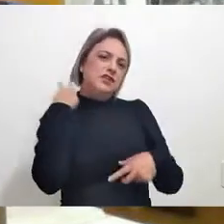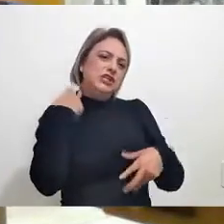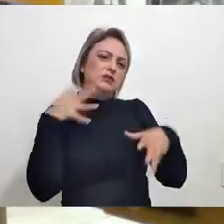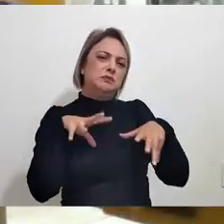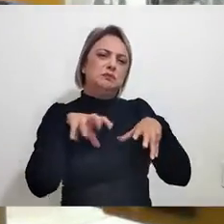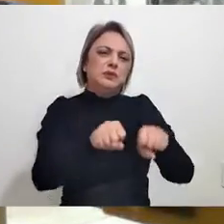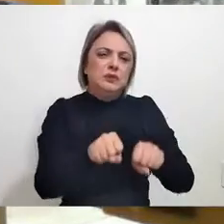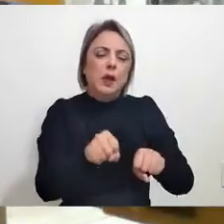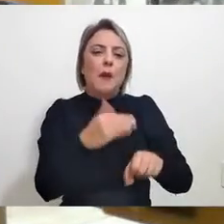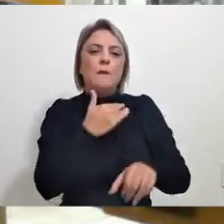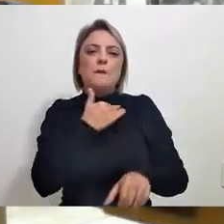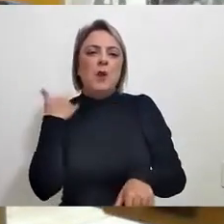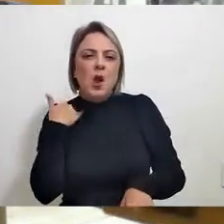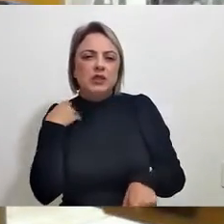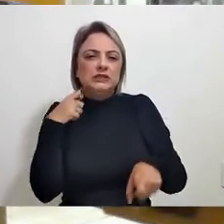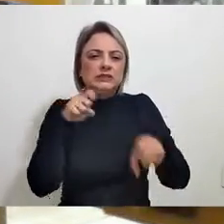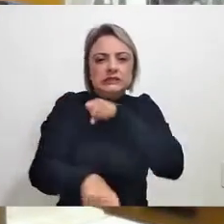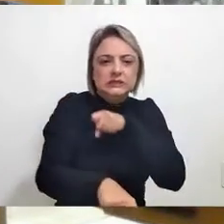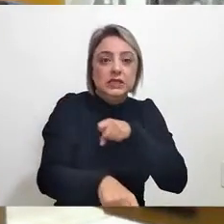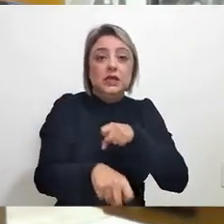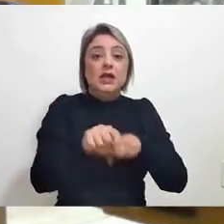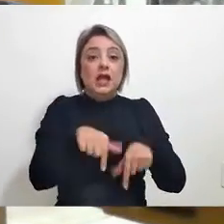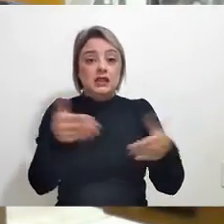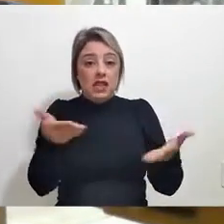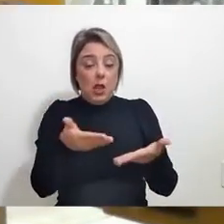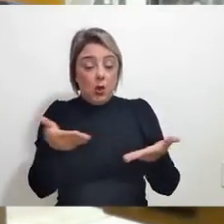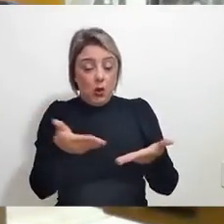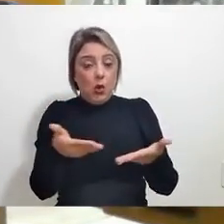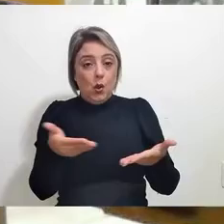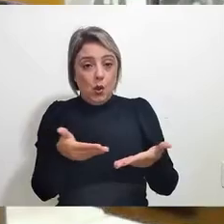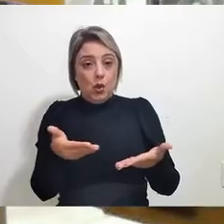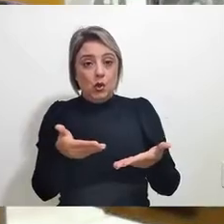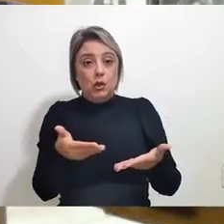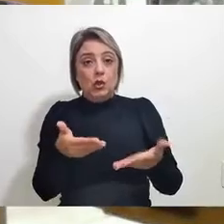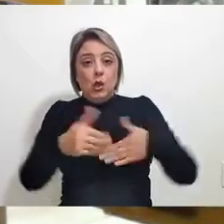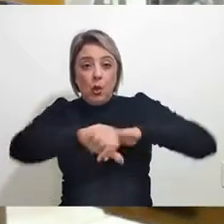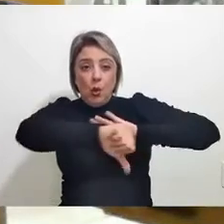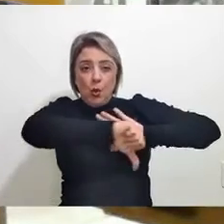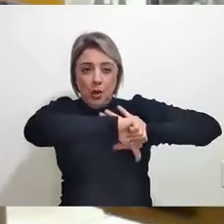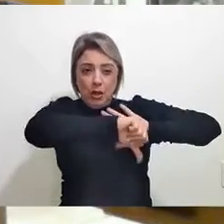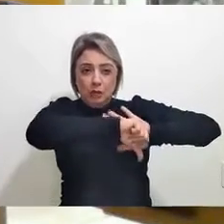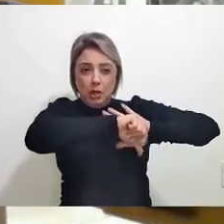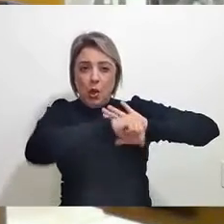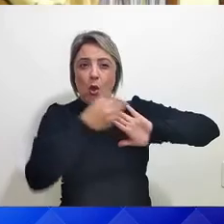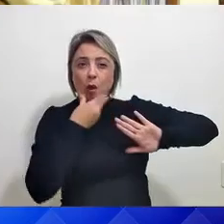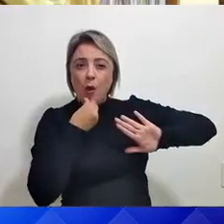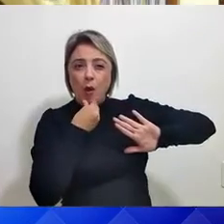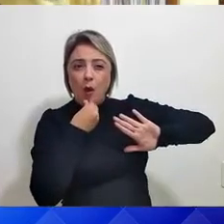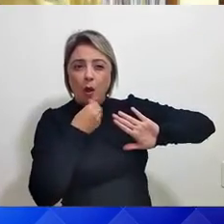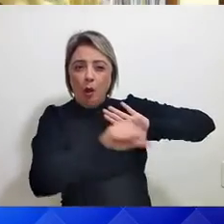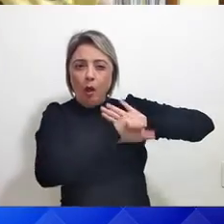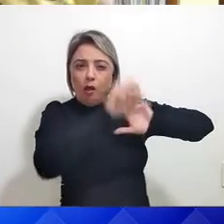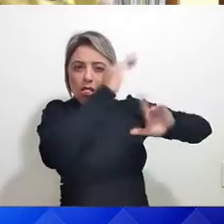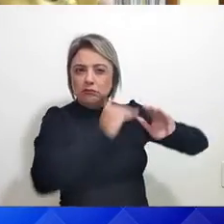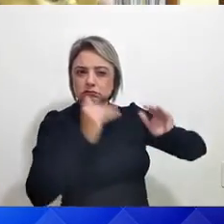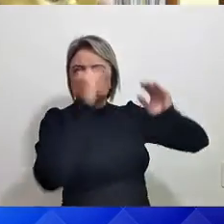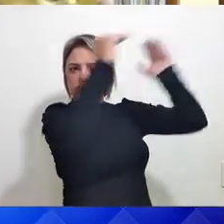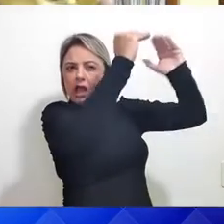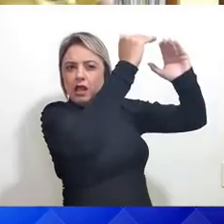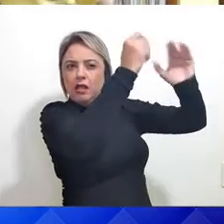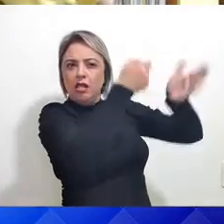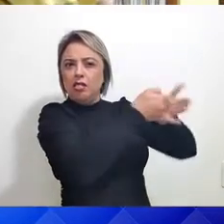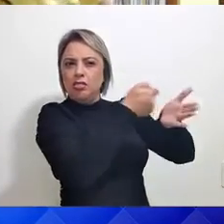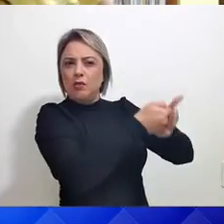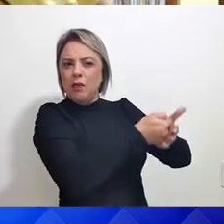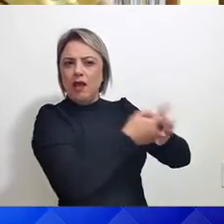quantas Mônicas, quantas Anas Marias, quantas Telmas, quantos Joãos, quantos tantos outros que morreram vítimas